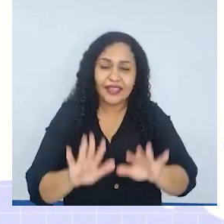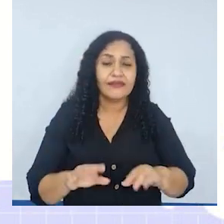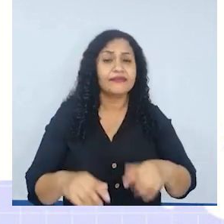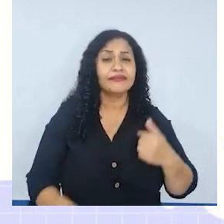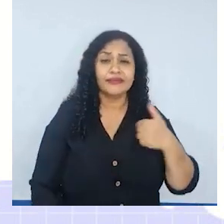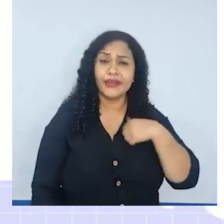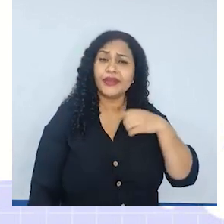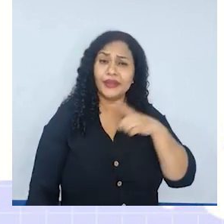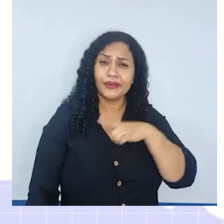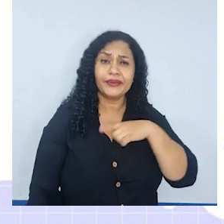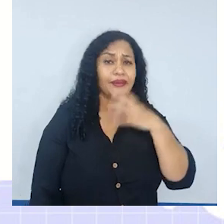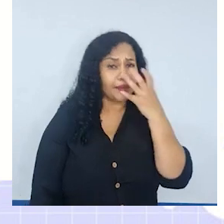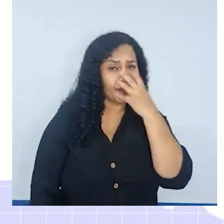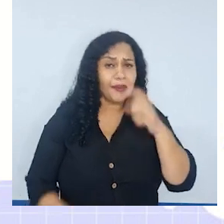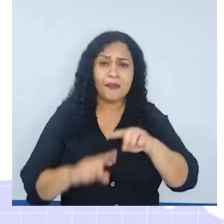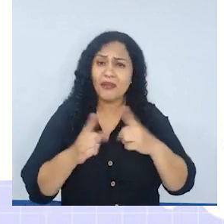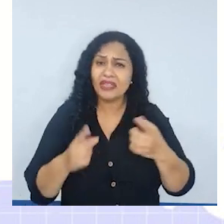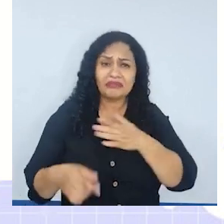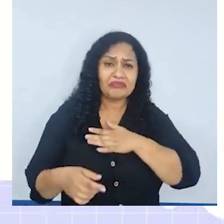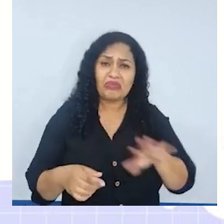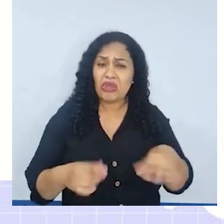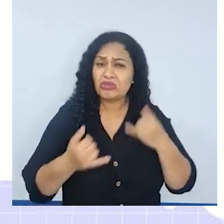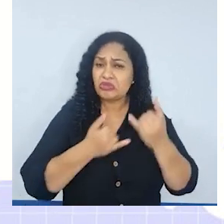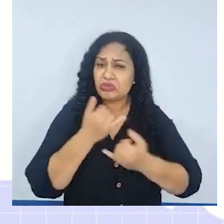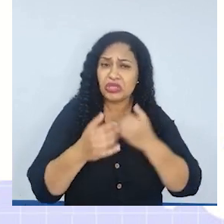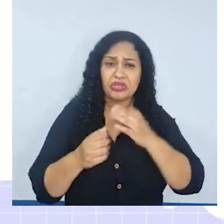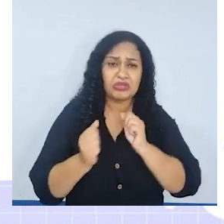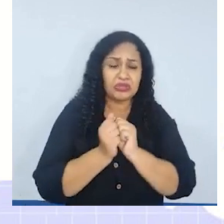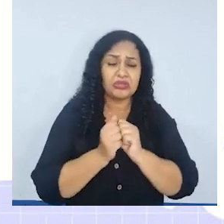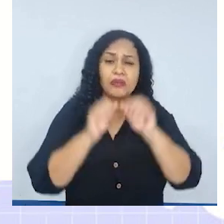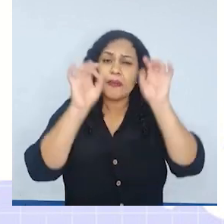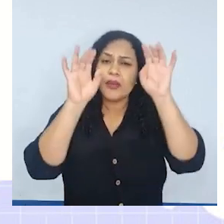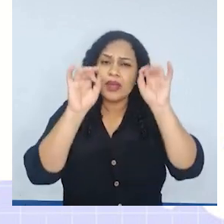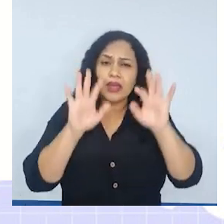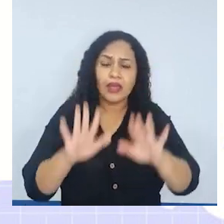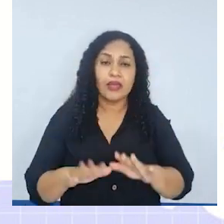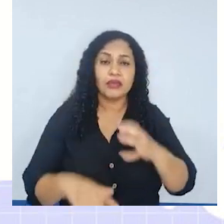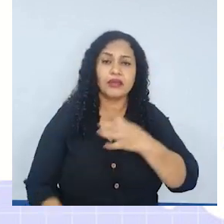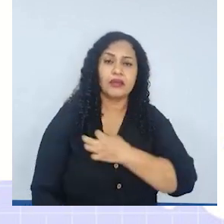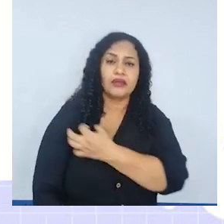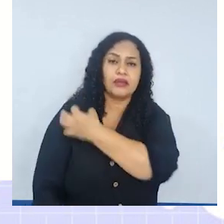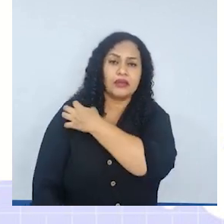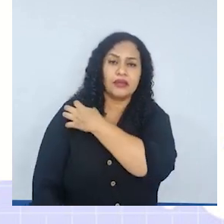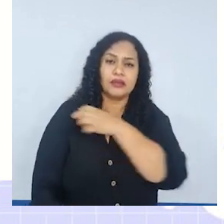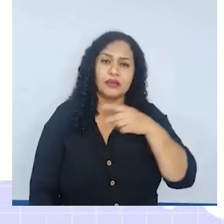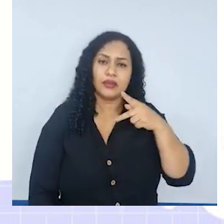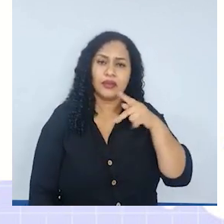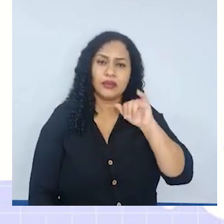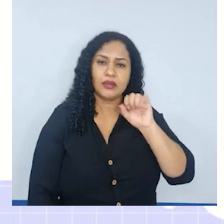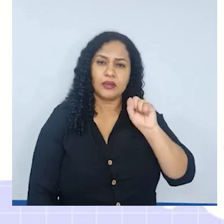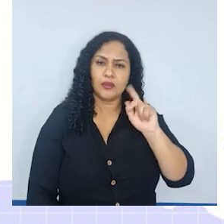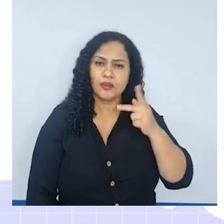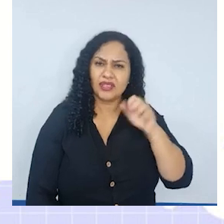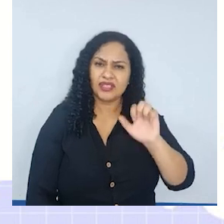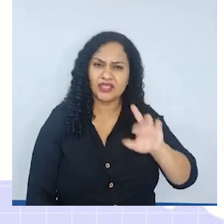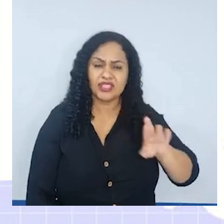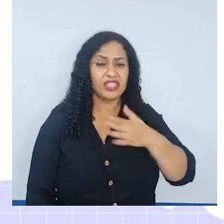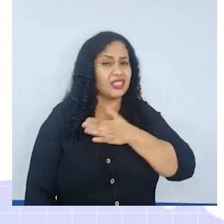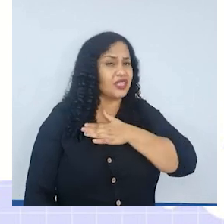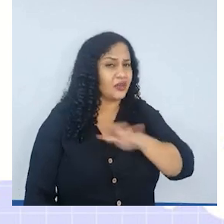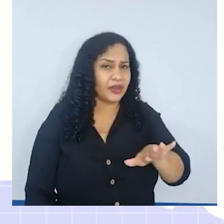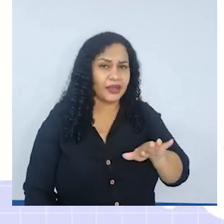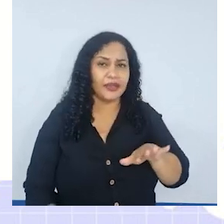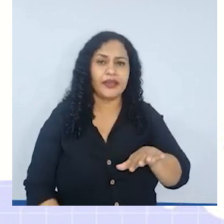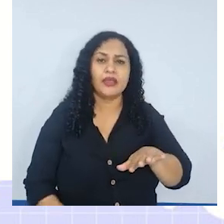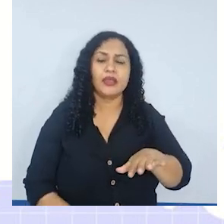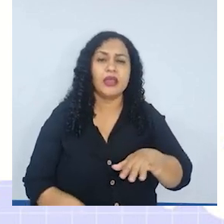cão, mas ele não brinca comigo na neve. O general Pistin não gosta de seus oficiais